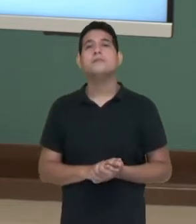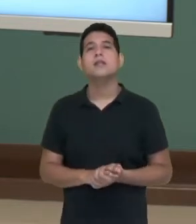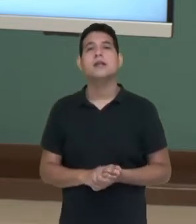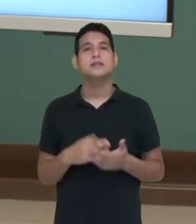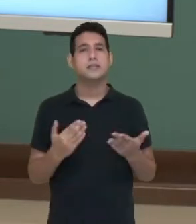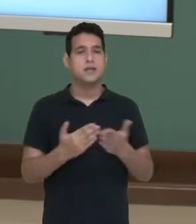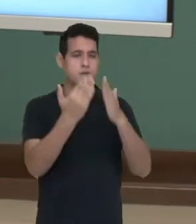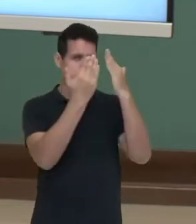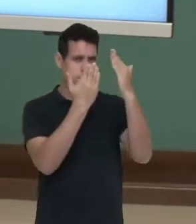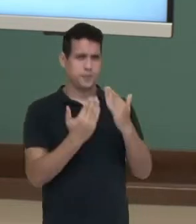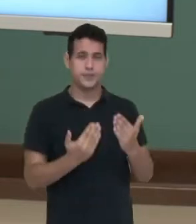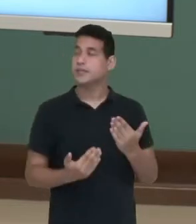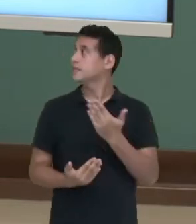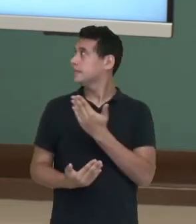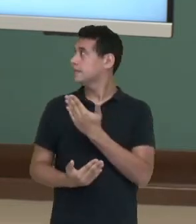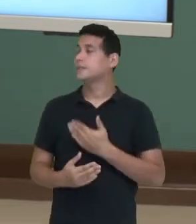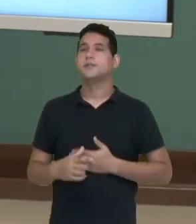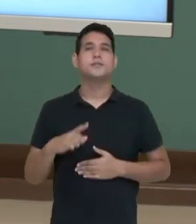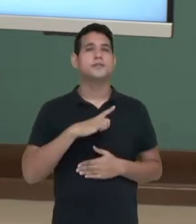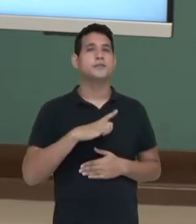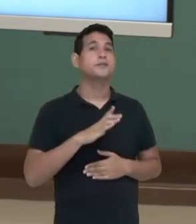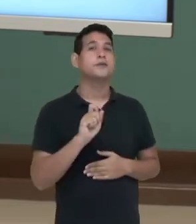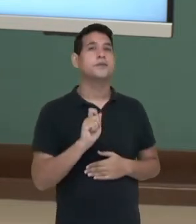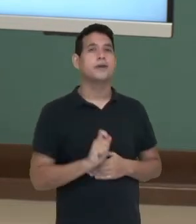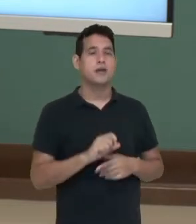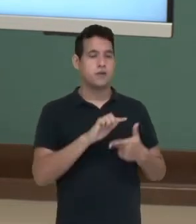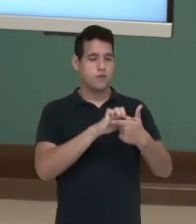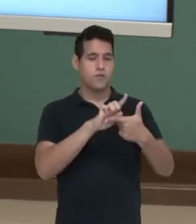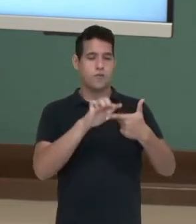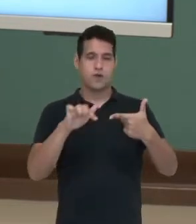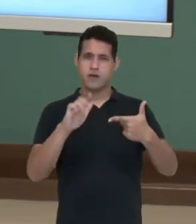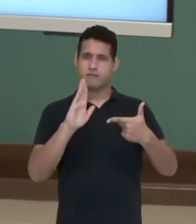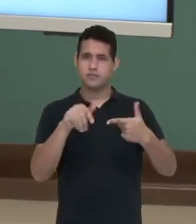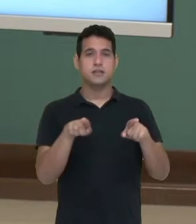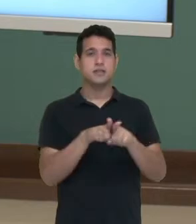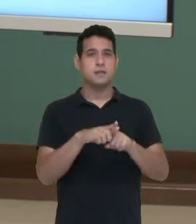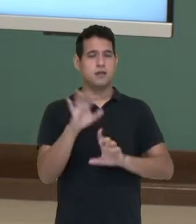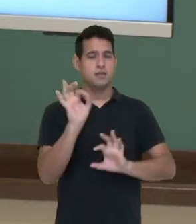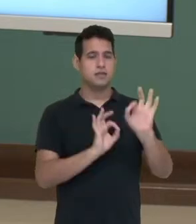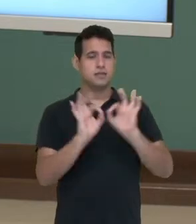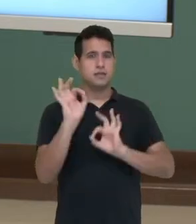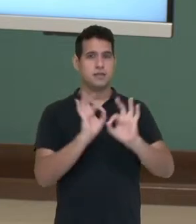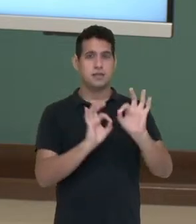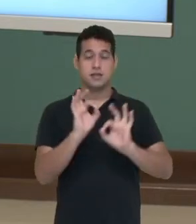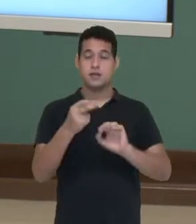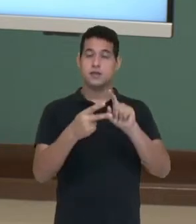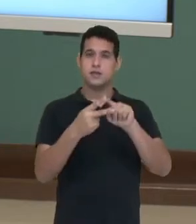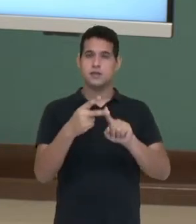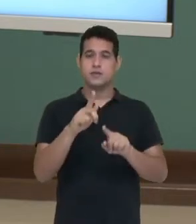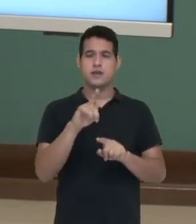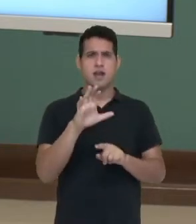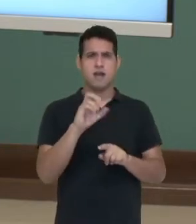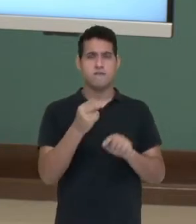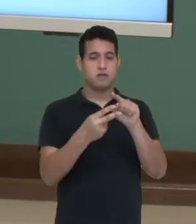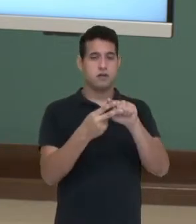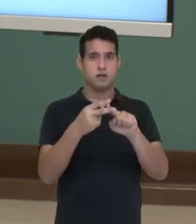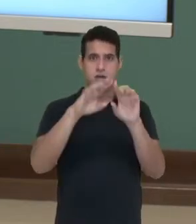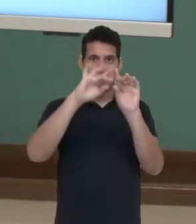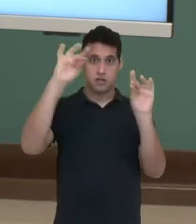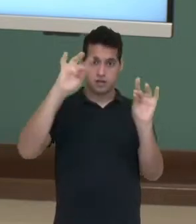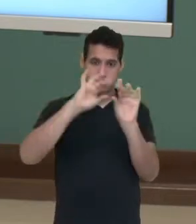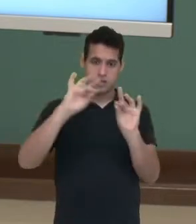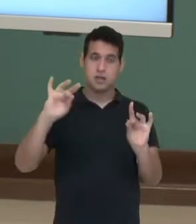seguinte análise aqui. Então, eu tenho aqui um gráfico, tenho um plano cartesiano com dois gráficos, duas retas. A